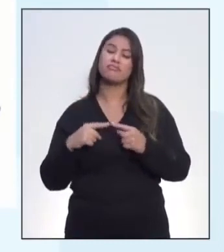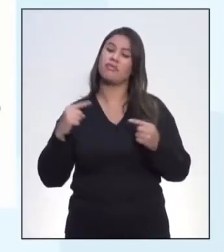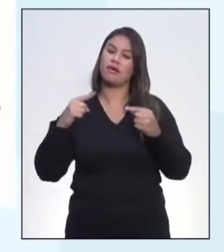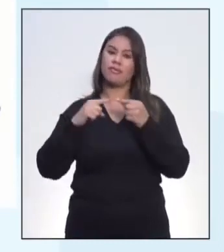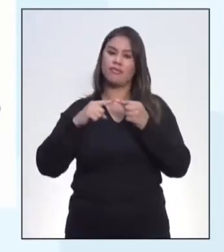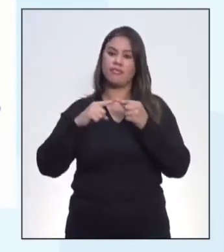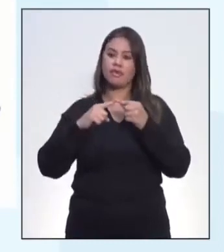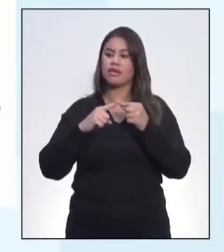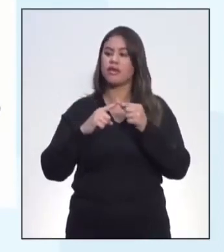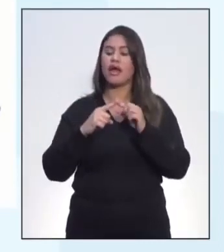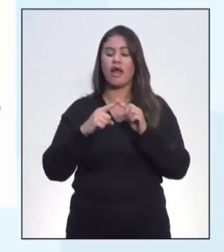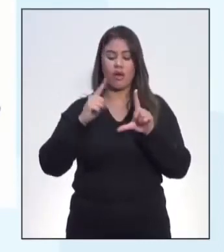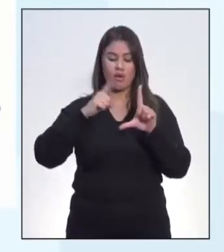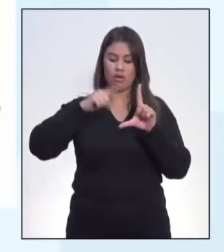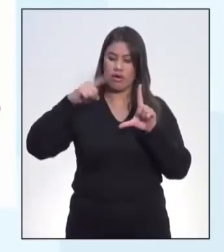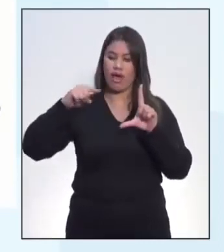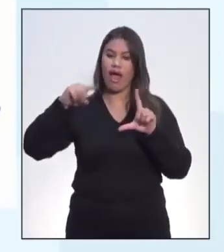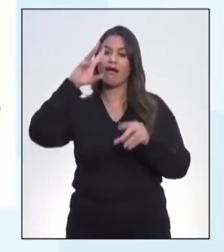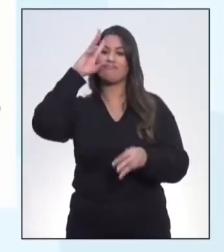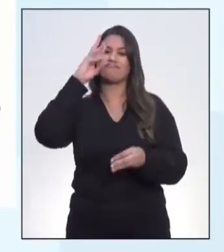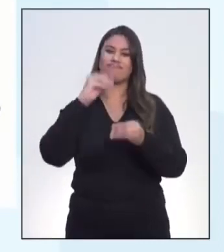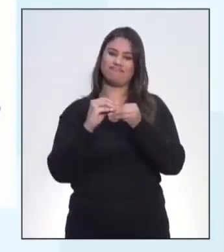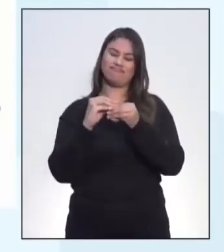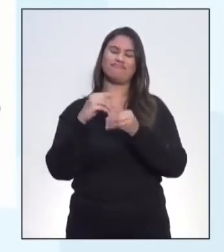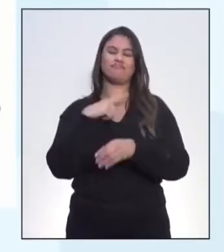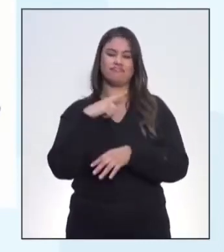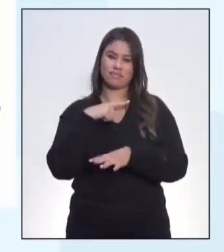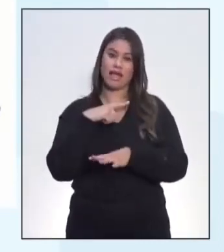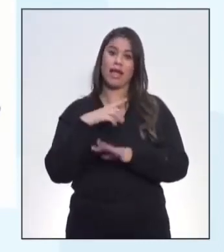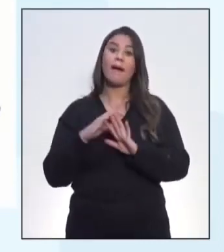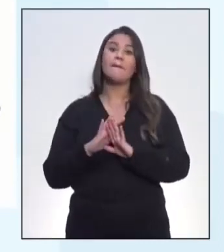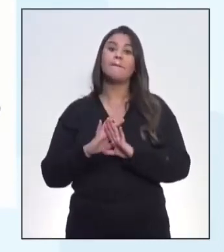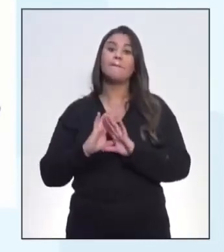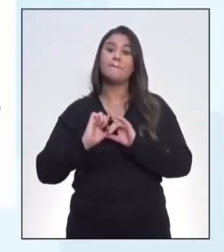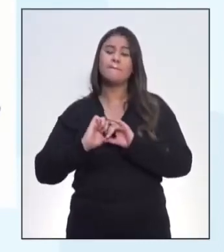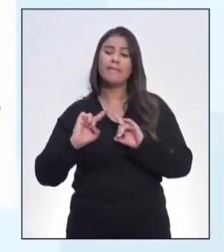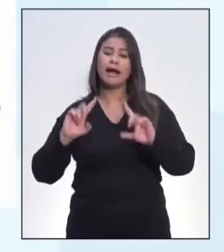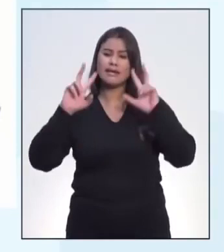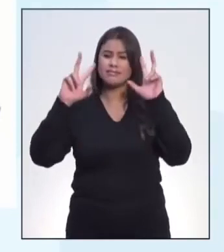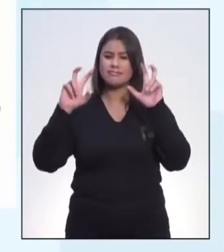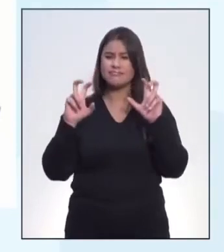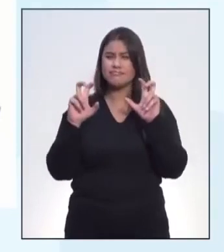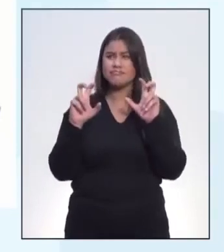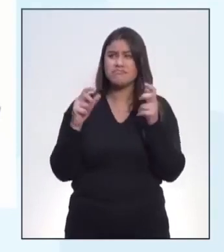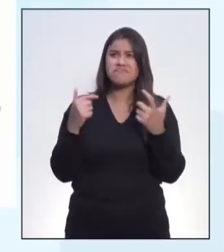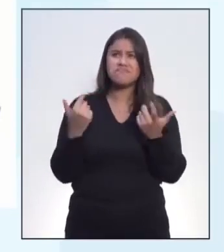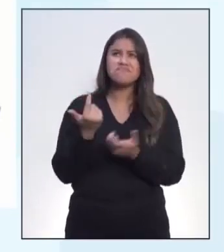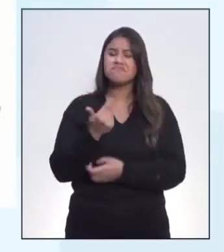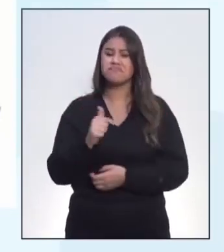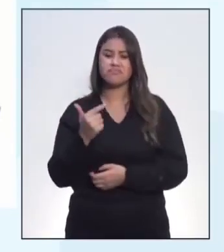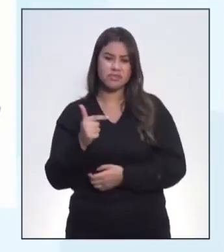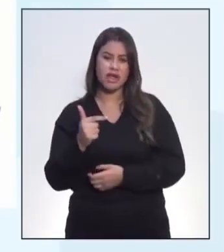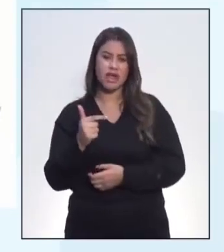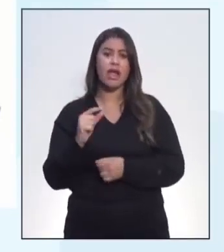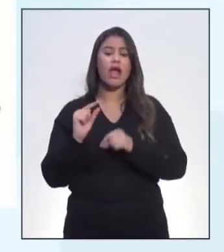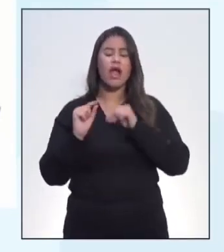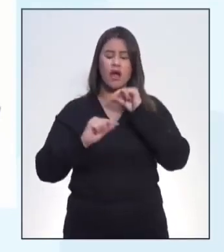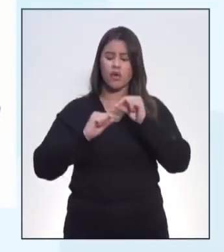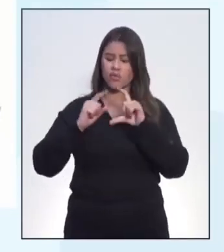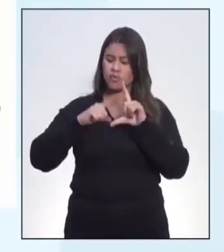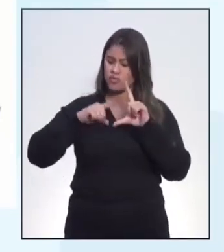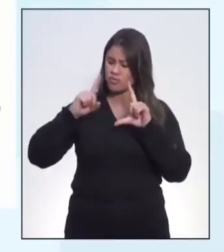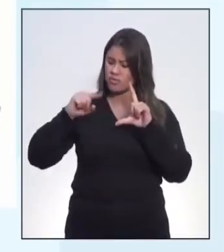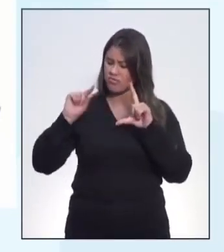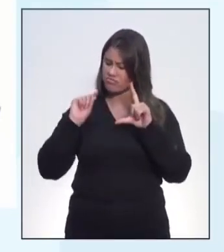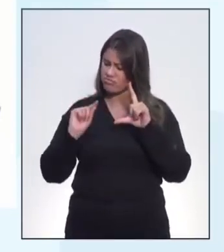encontrar no gráfico. Mas mesmo que não tivesse o título, você já teria uma dica do que estaria sendo trabalhado nesse